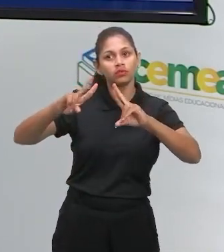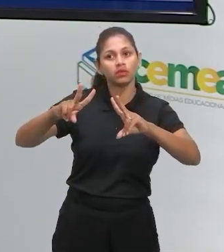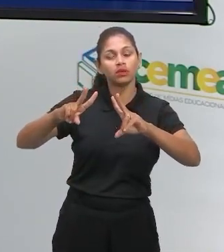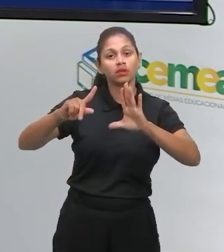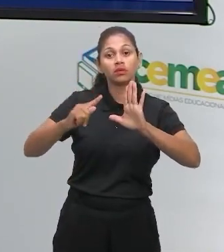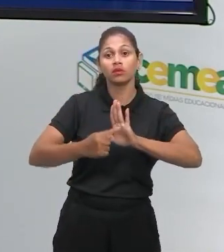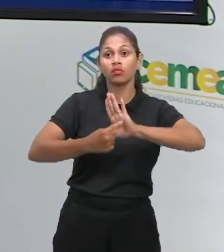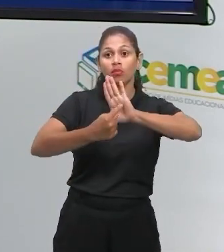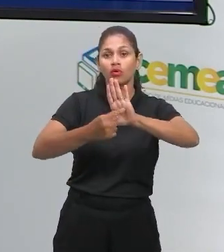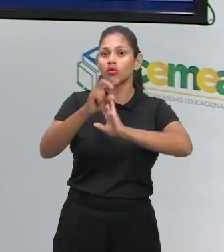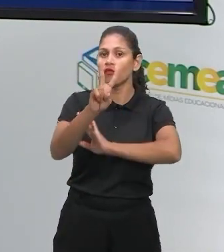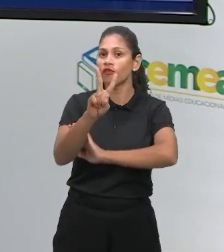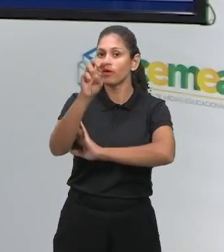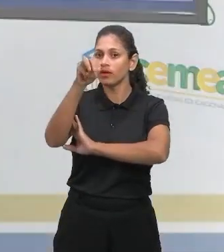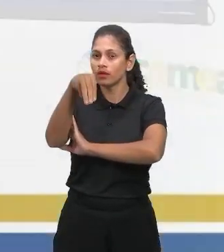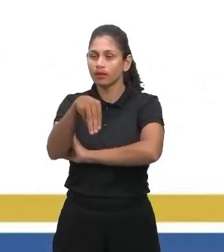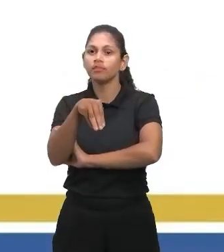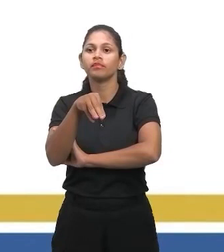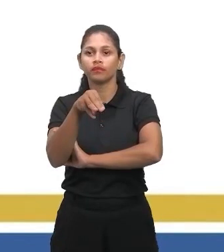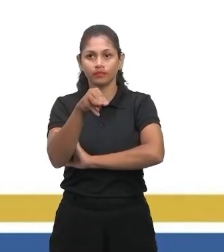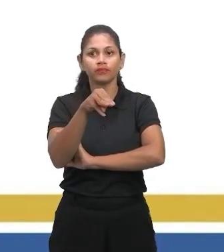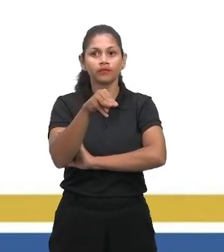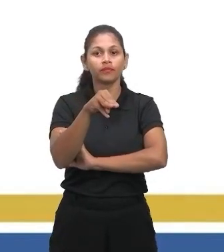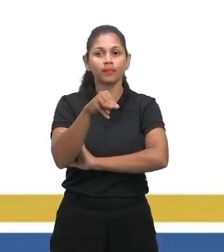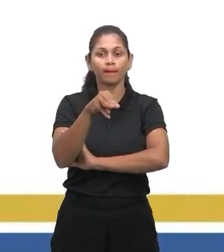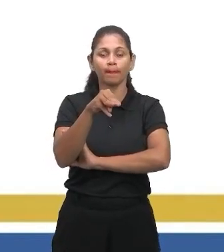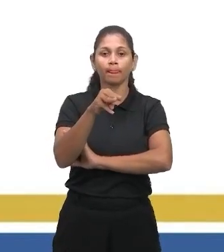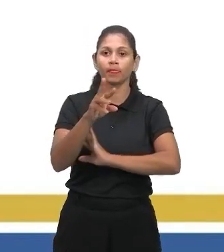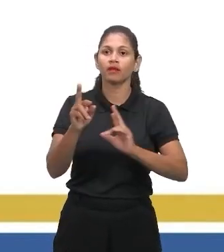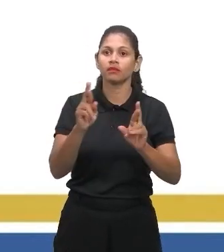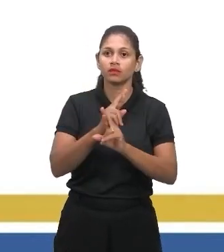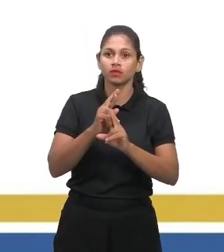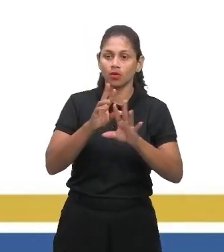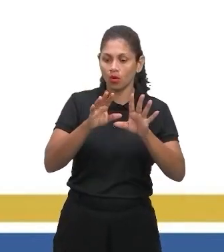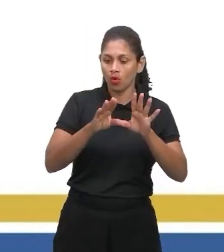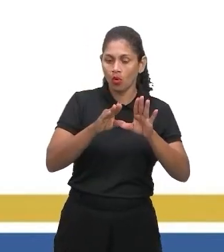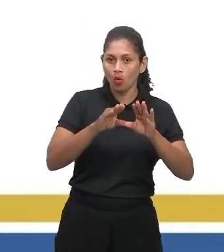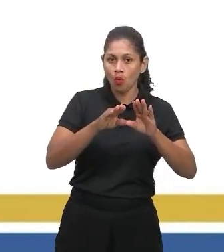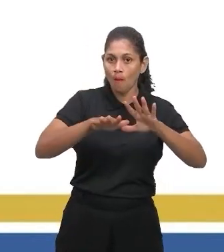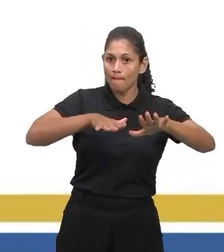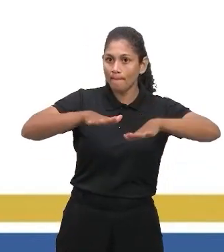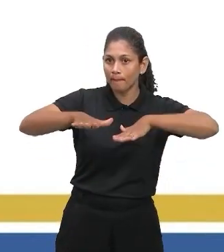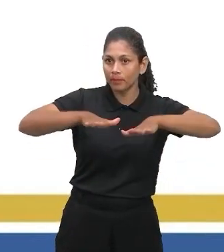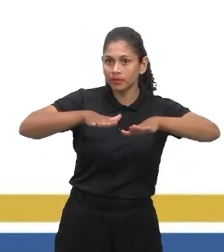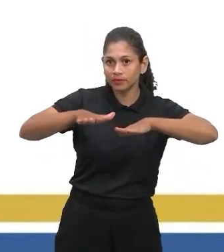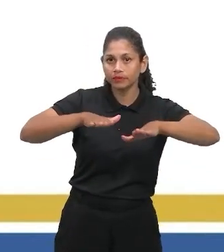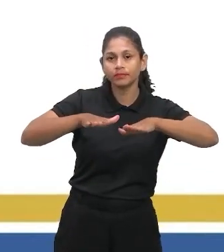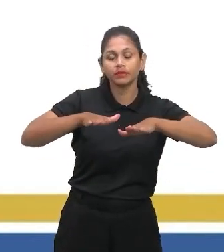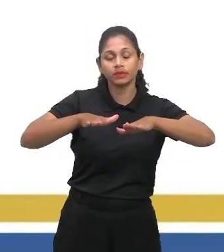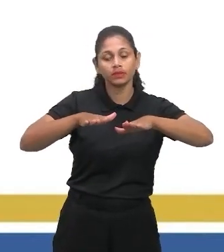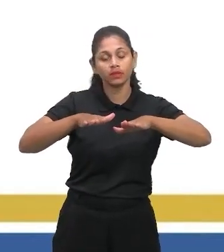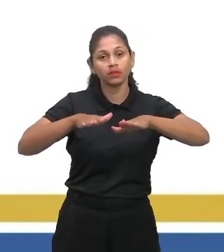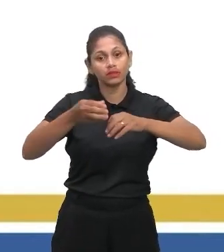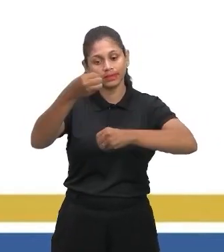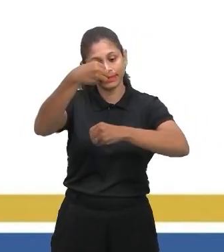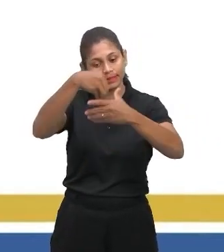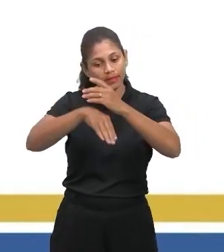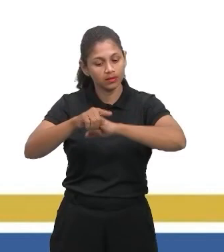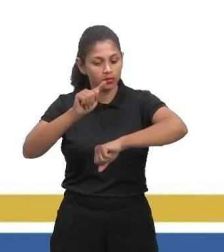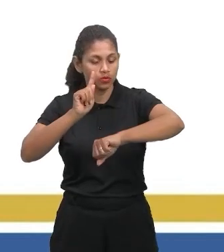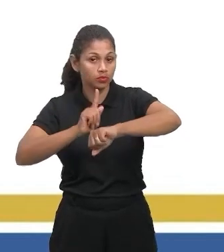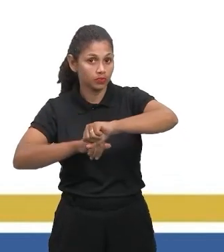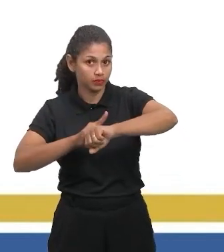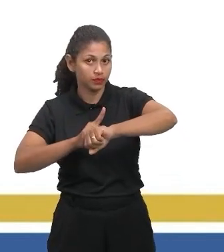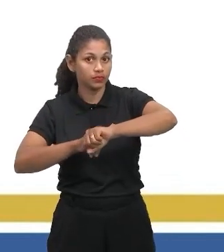A velocidade média é a razão entre o deslocamento sofrido pelo móvel em um dado intervalo de tempo. Chamamos